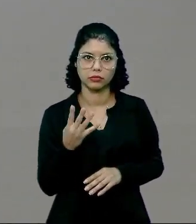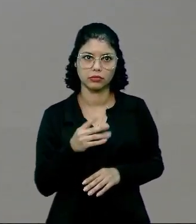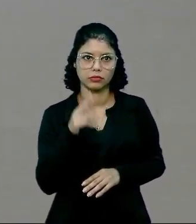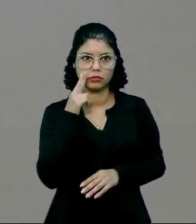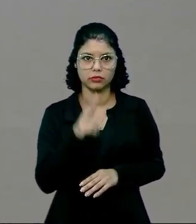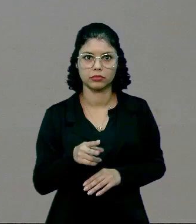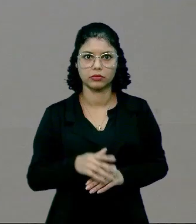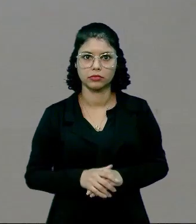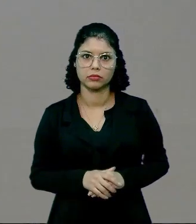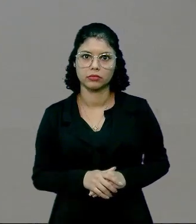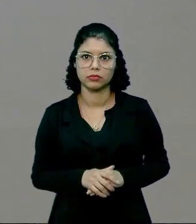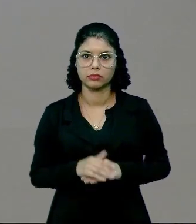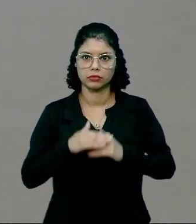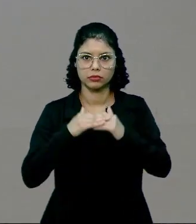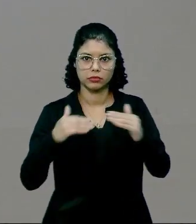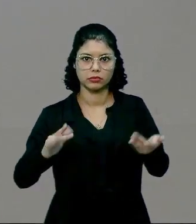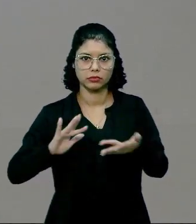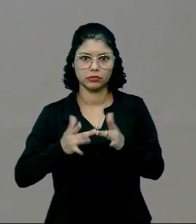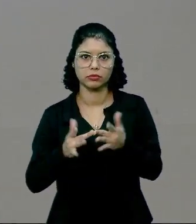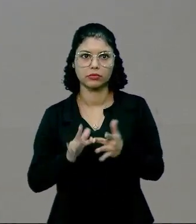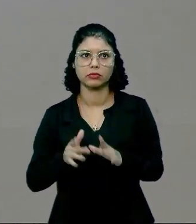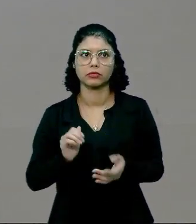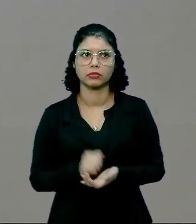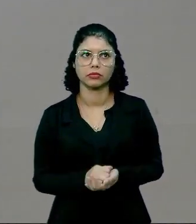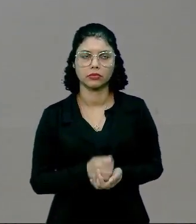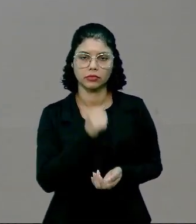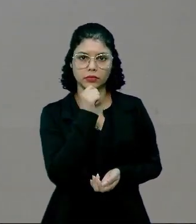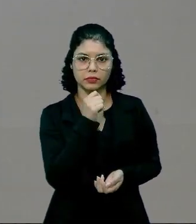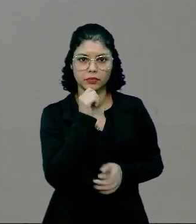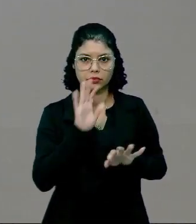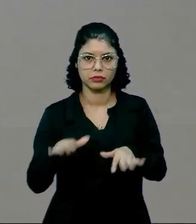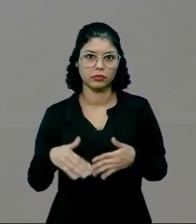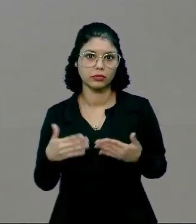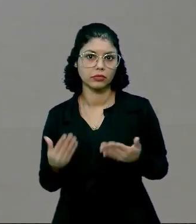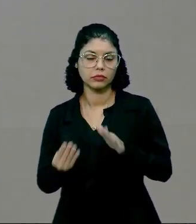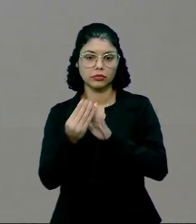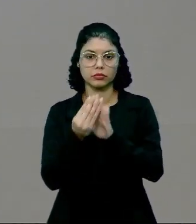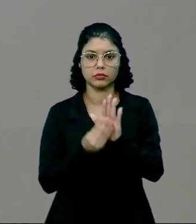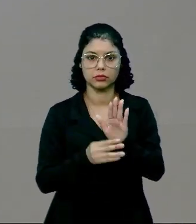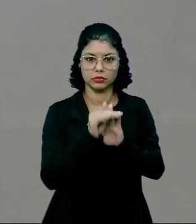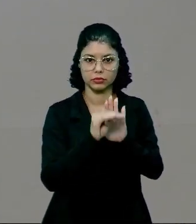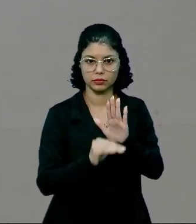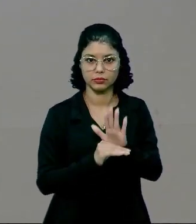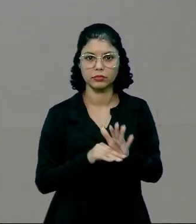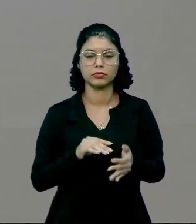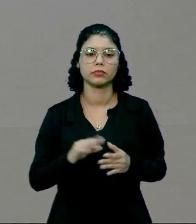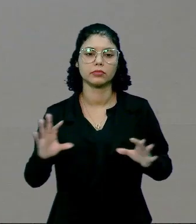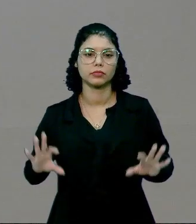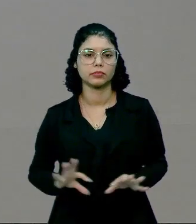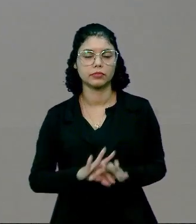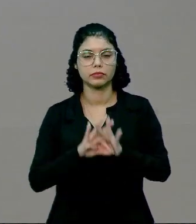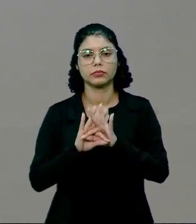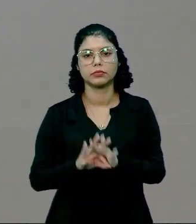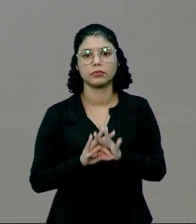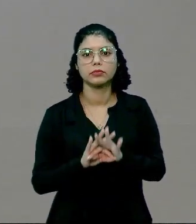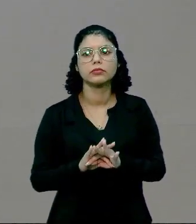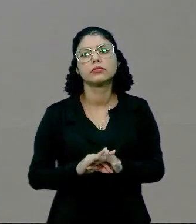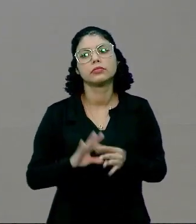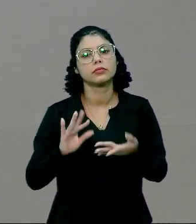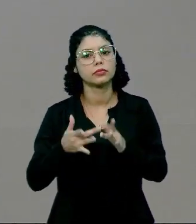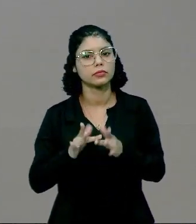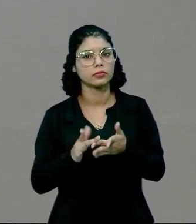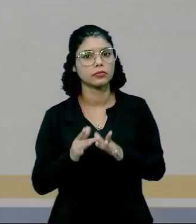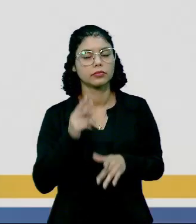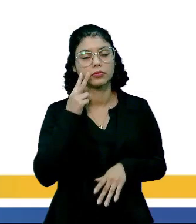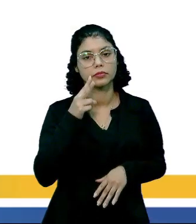que nós listamos é a superfície de contato logo qual dos fatores abaixo está associado à superfície de